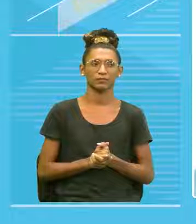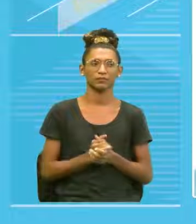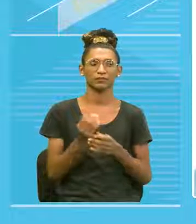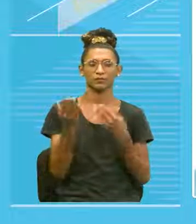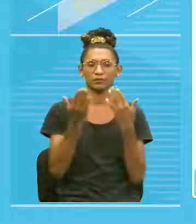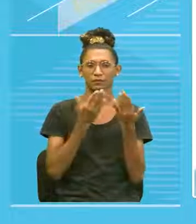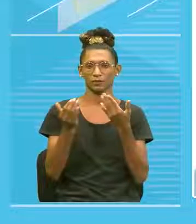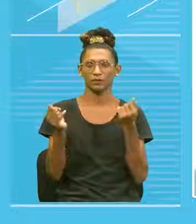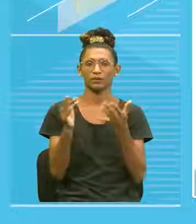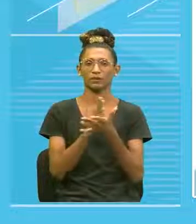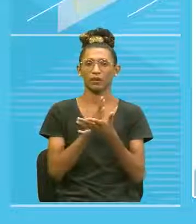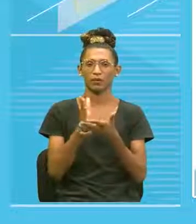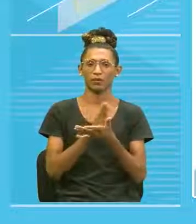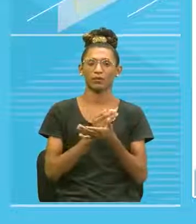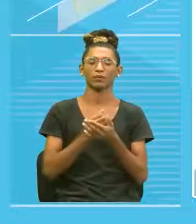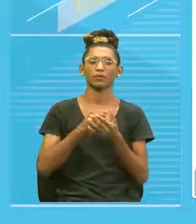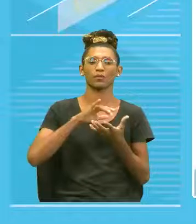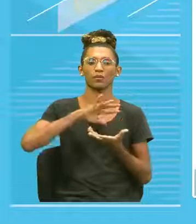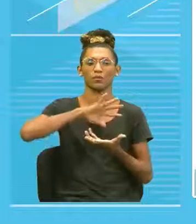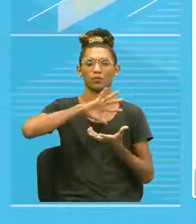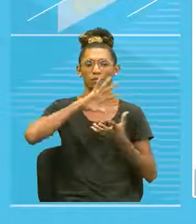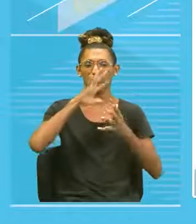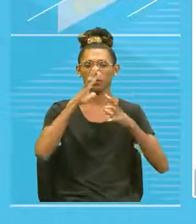dessas biomassas